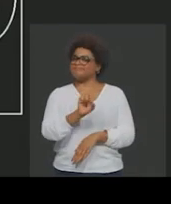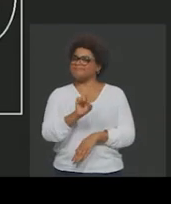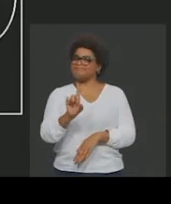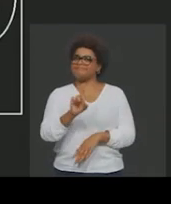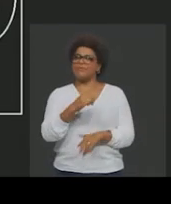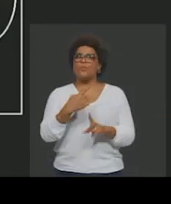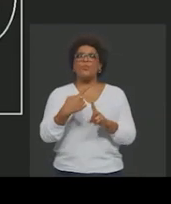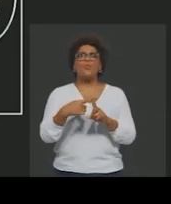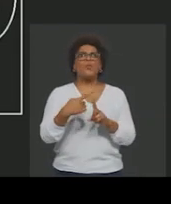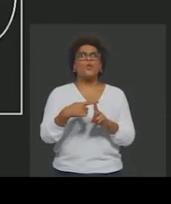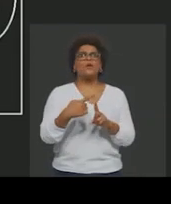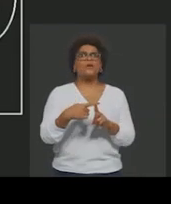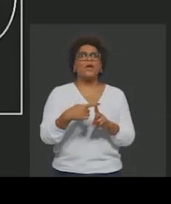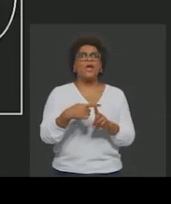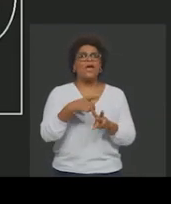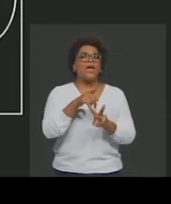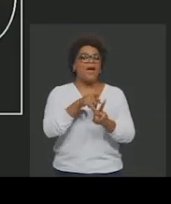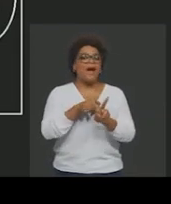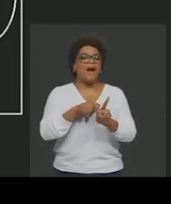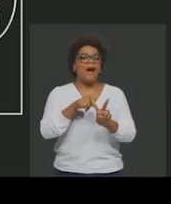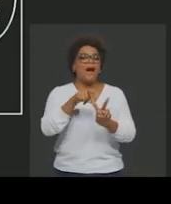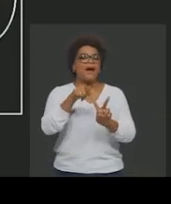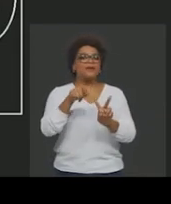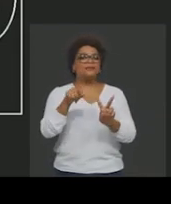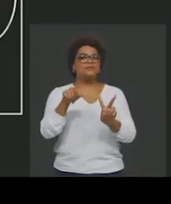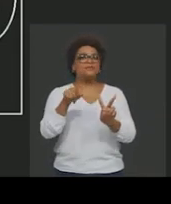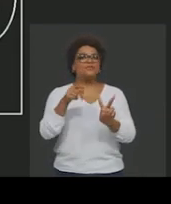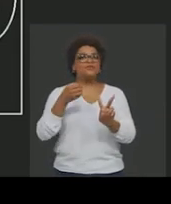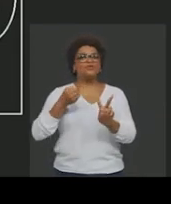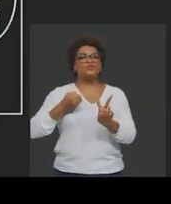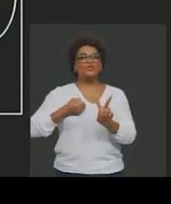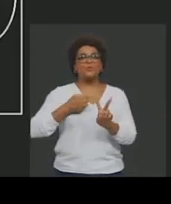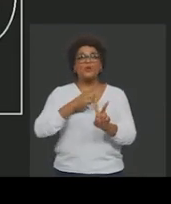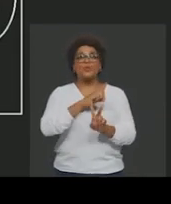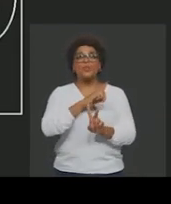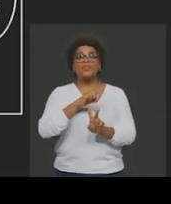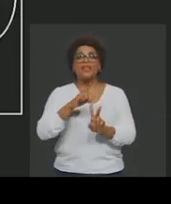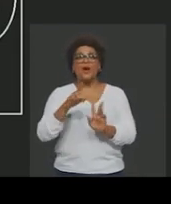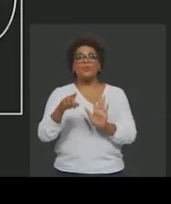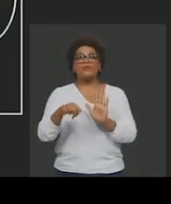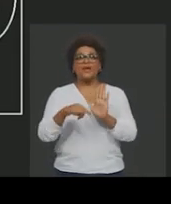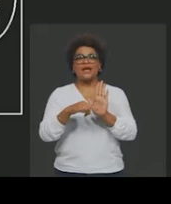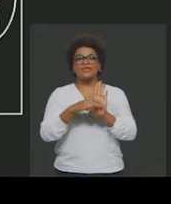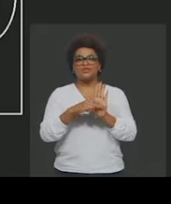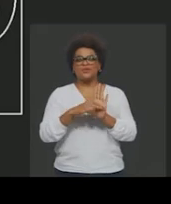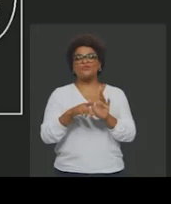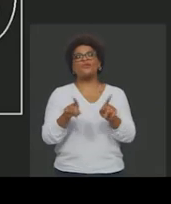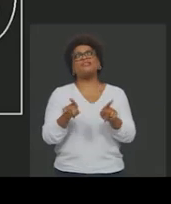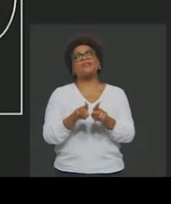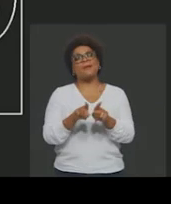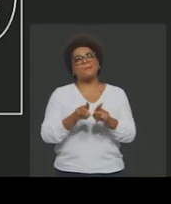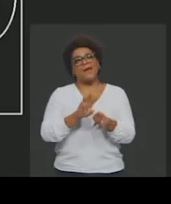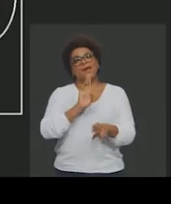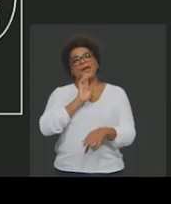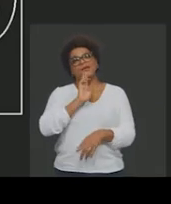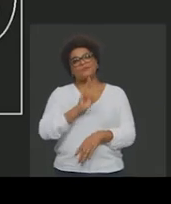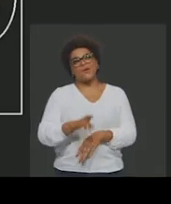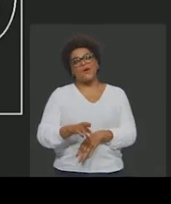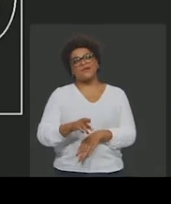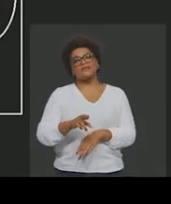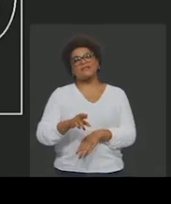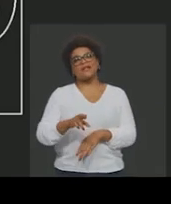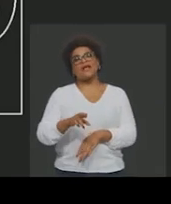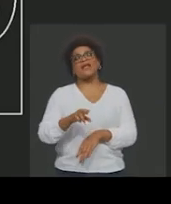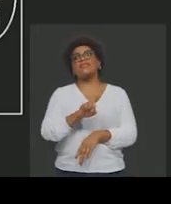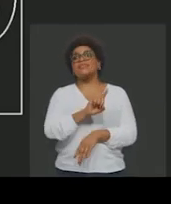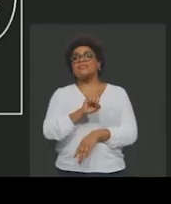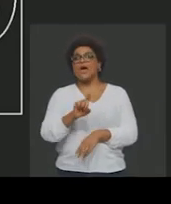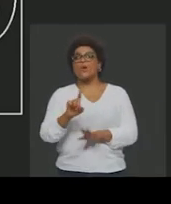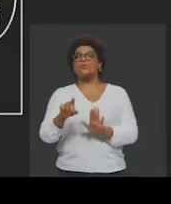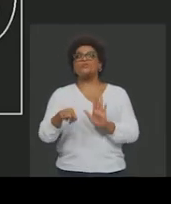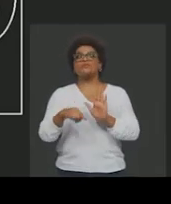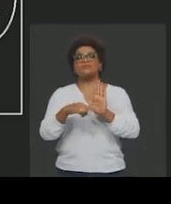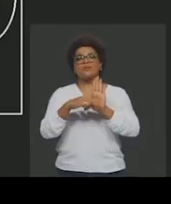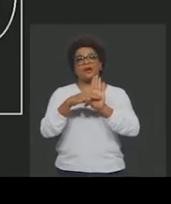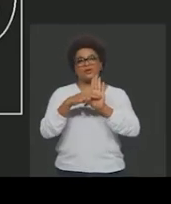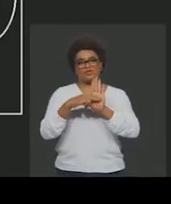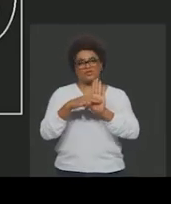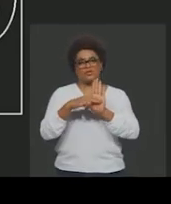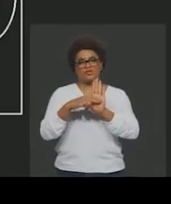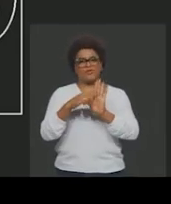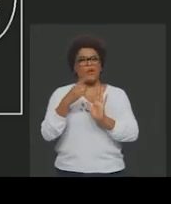tira a raiz de um número não negativo, também dá um número não negativo. Então, observa nessa figura, por favor, olha